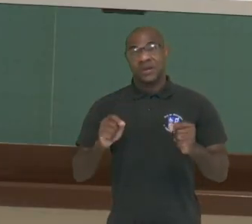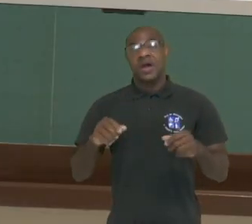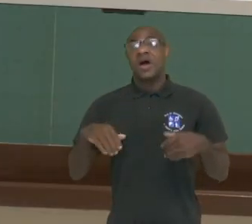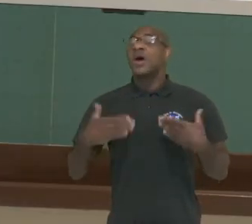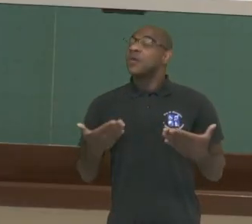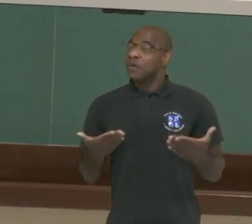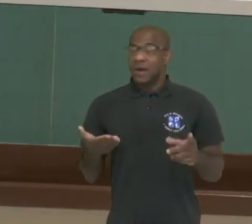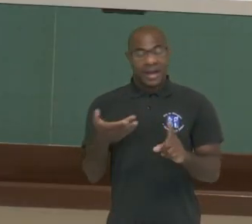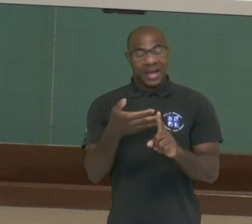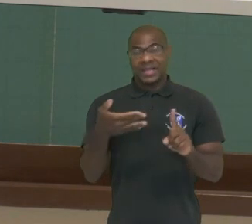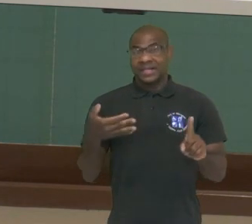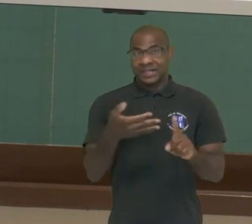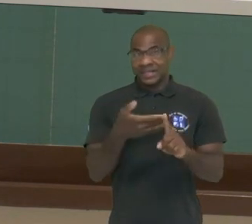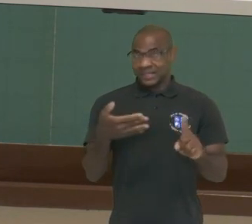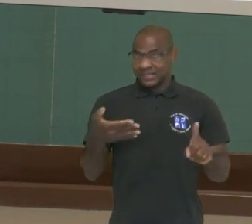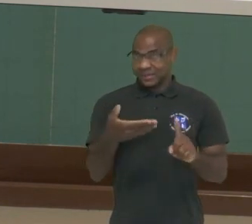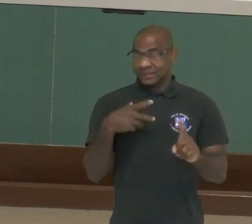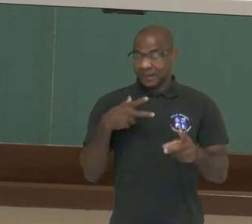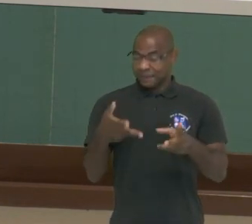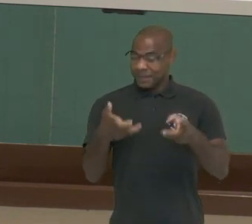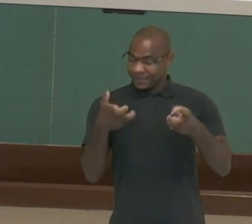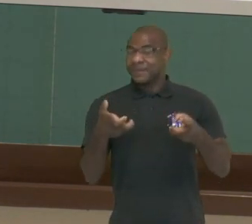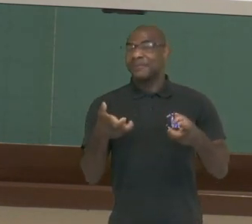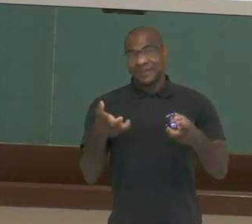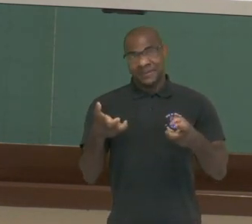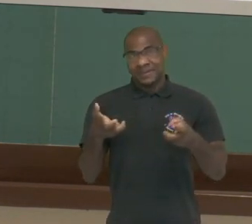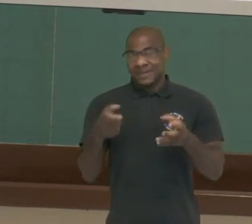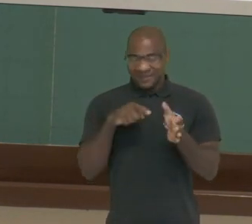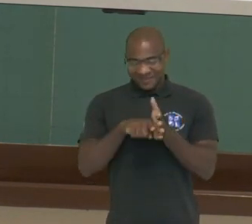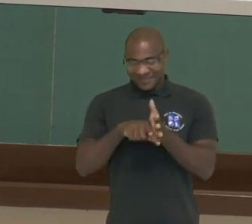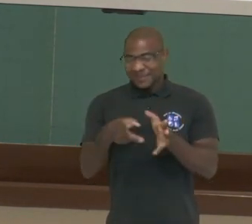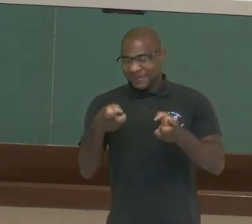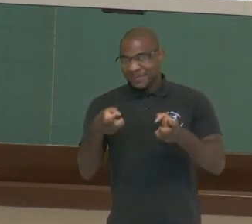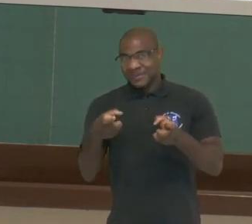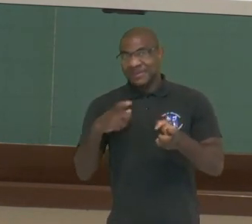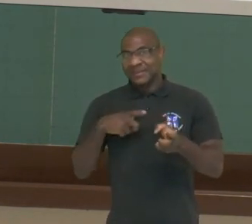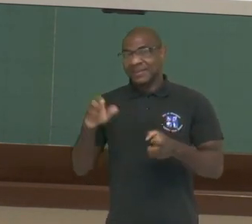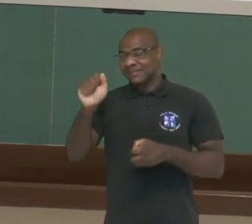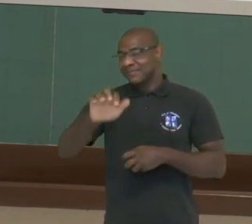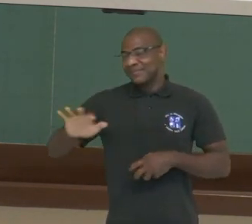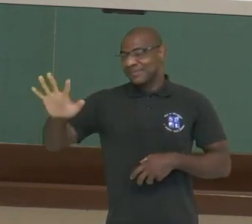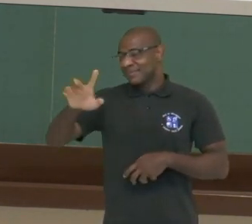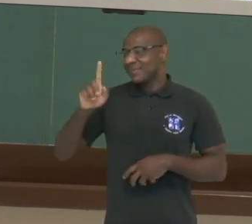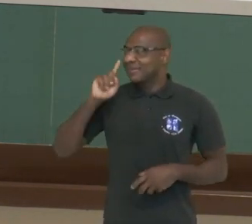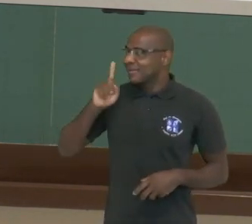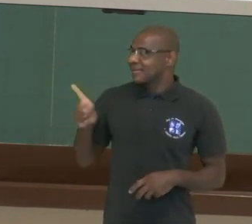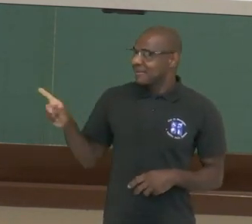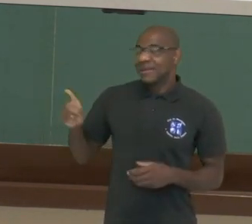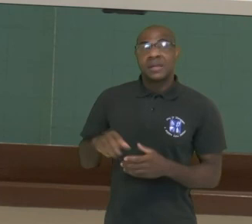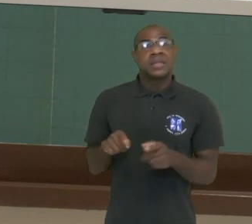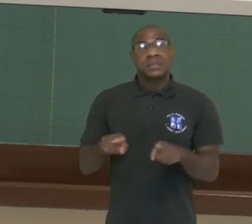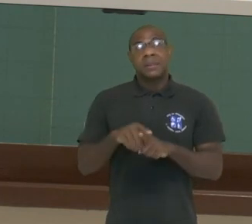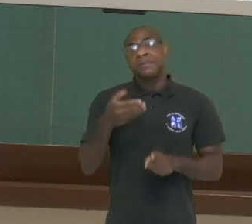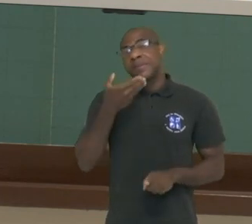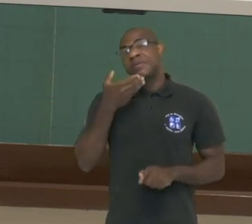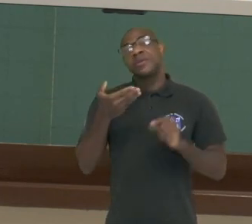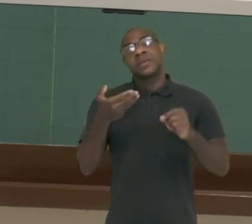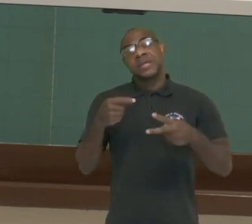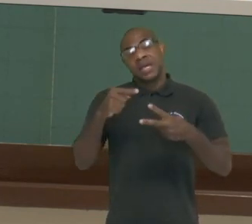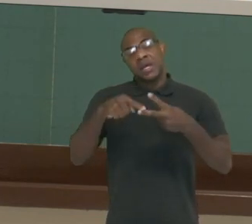é a síndrome que está diagnosticada, que aparece nesse cariótipo, e ainda solicitou